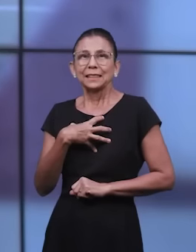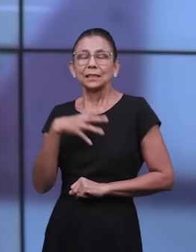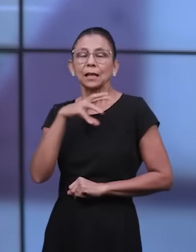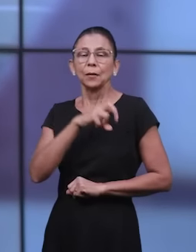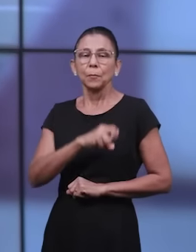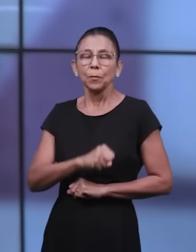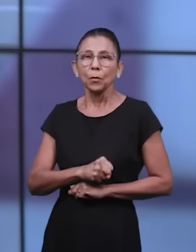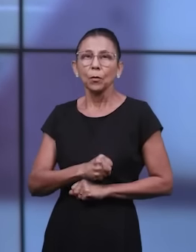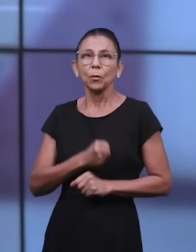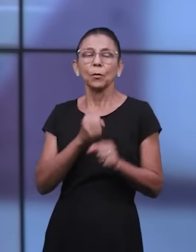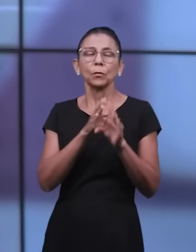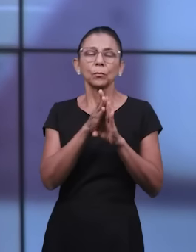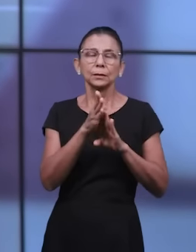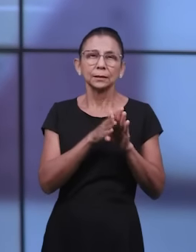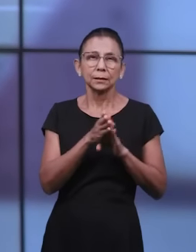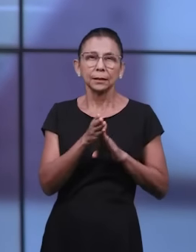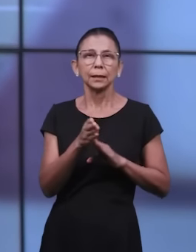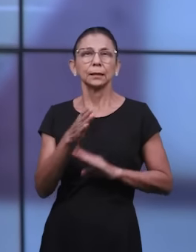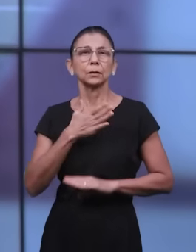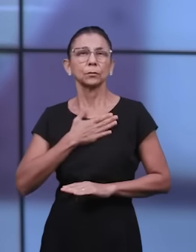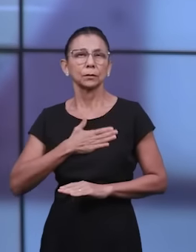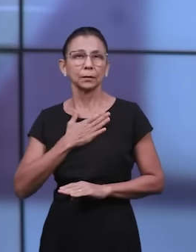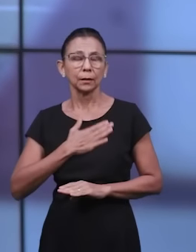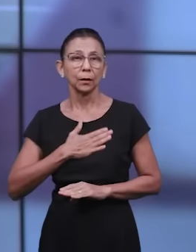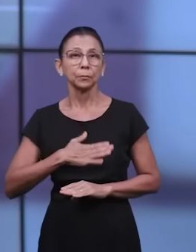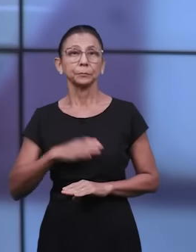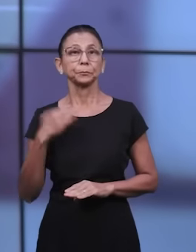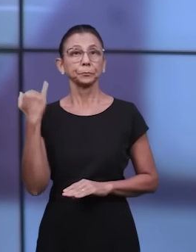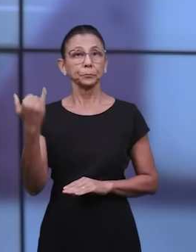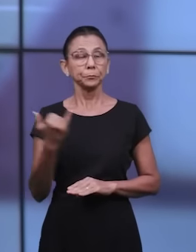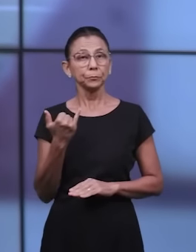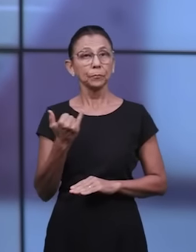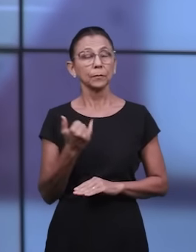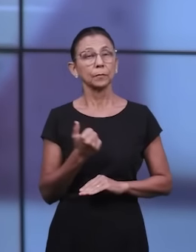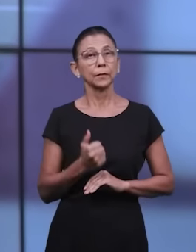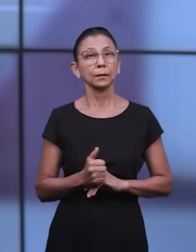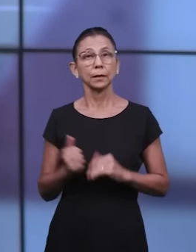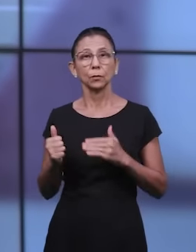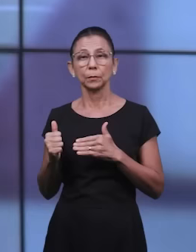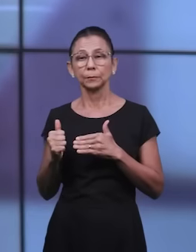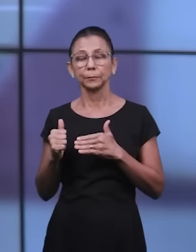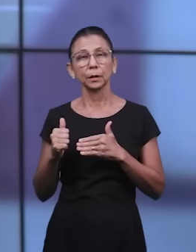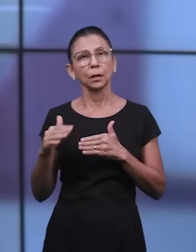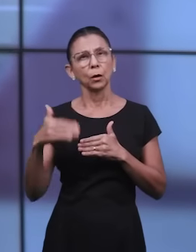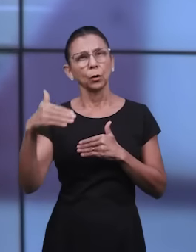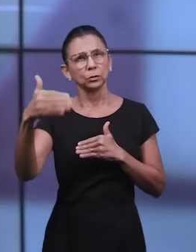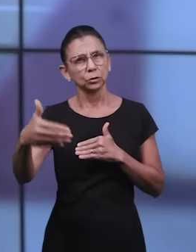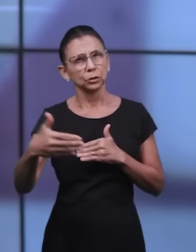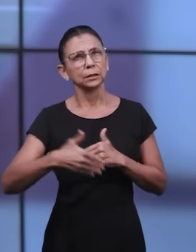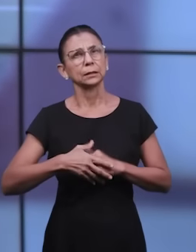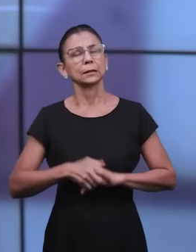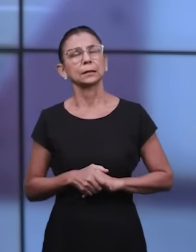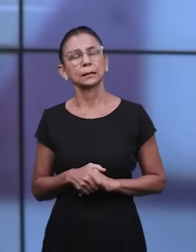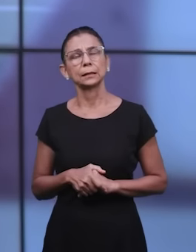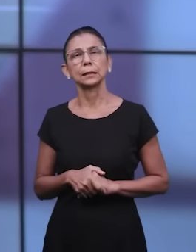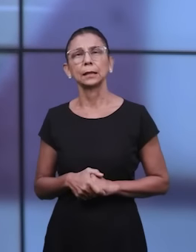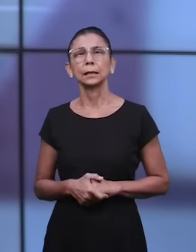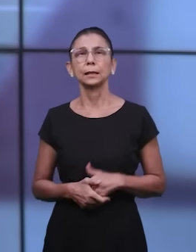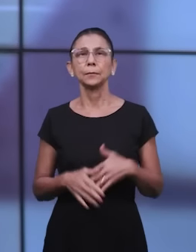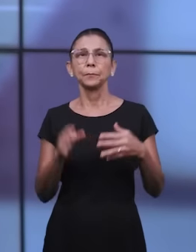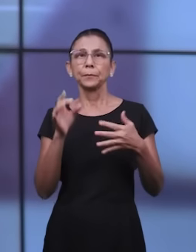negados. É o momento de construir uma rotina colaborativa, as regras da casa com eles, indicando um